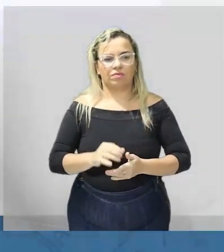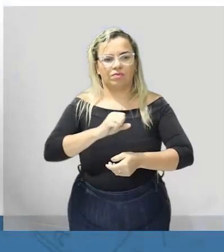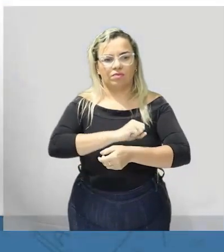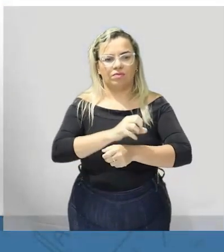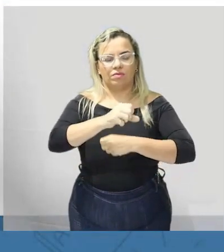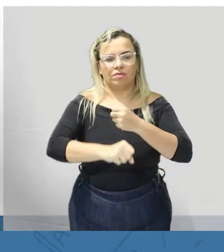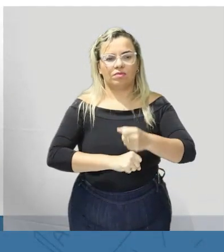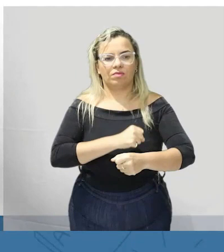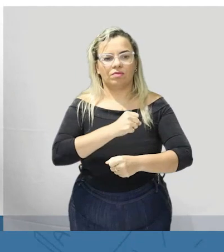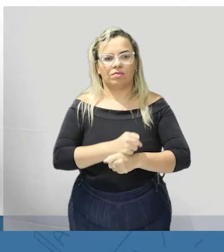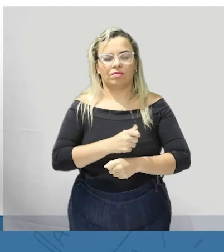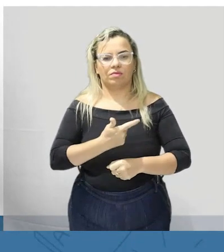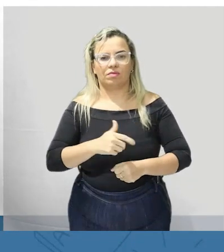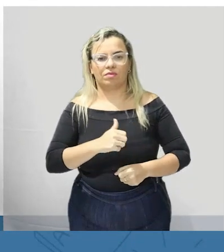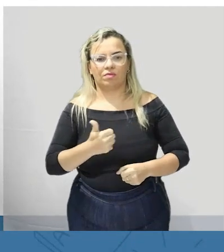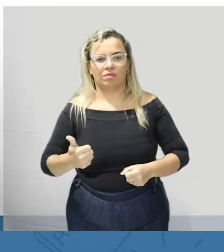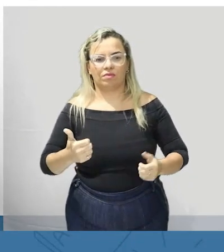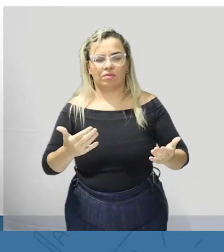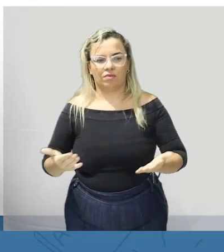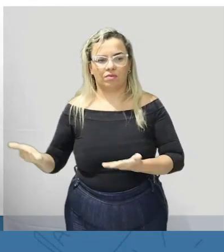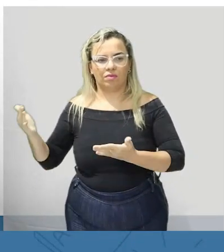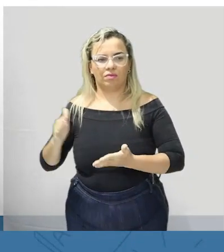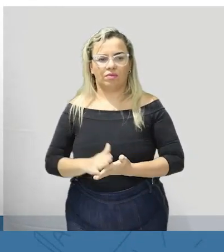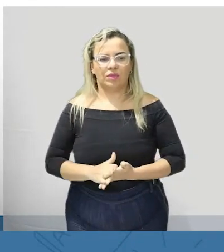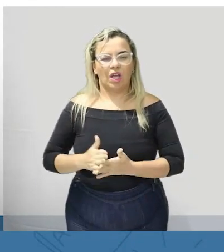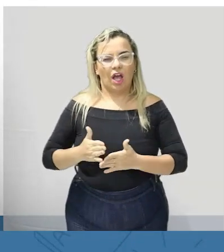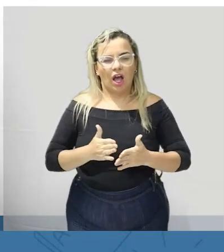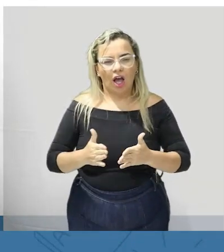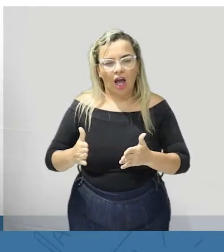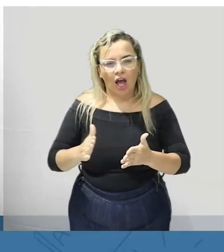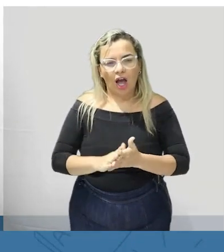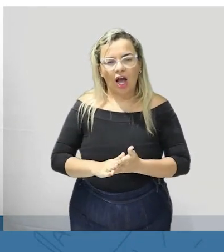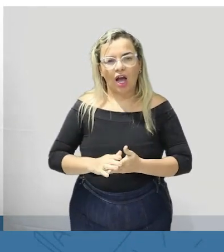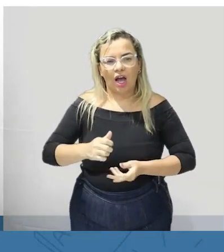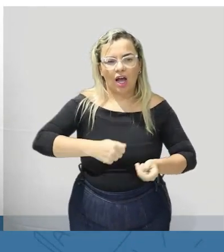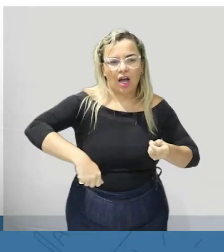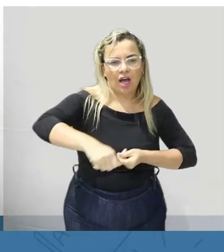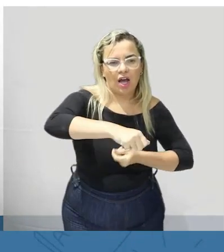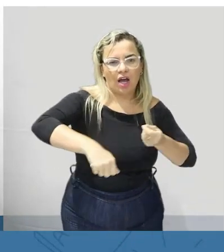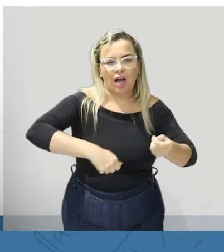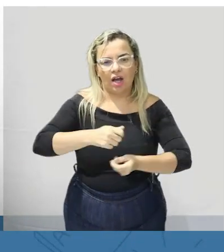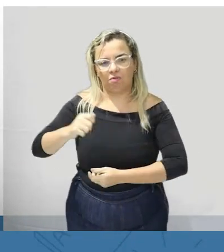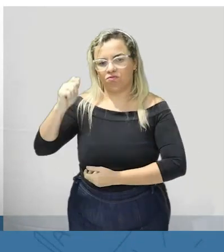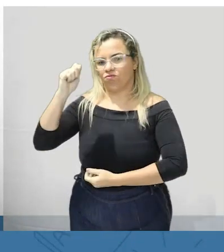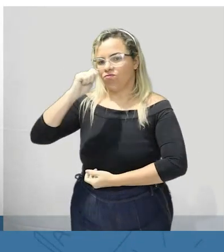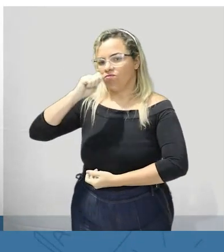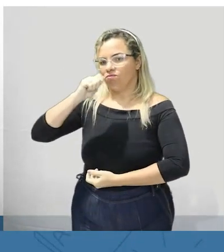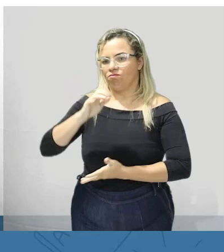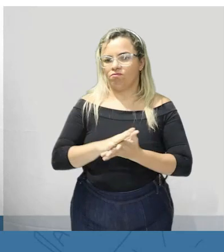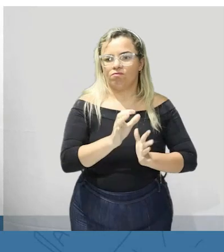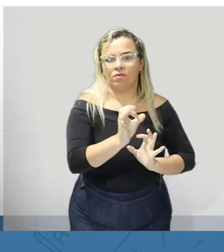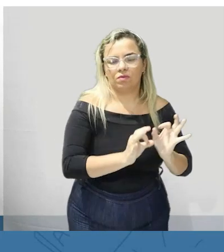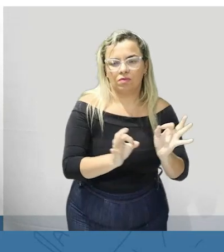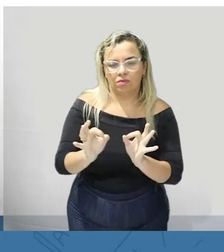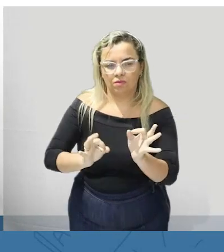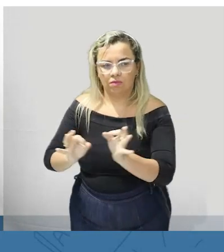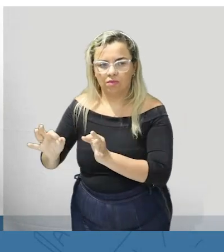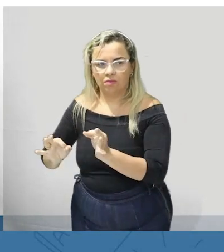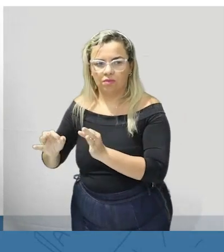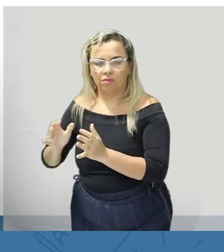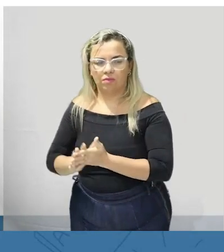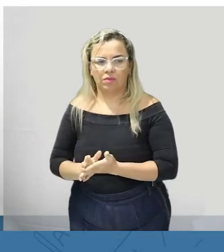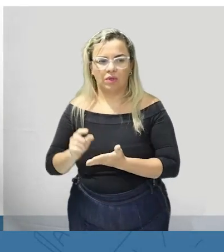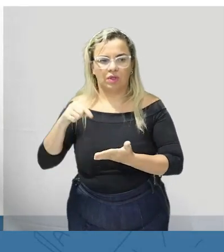2021. Tem um texto, eles, ó, as rotas do narcotráfico organizaram-se essencialmente em torno de